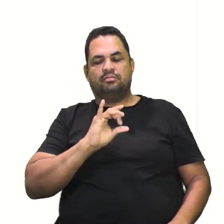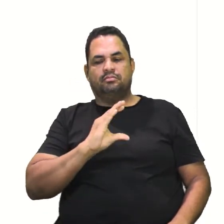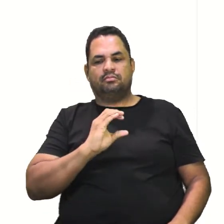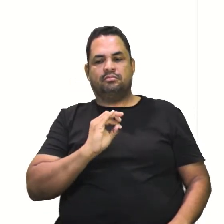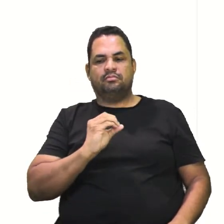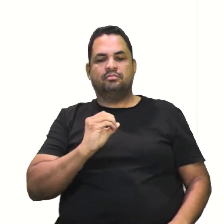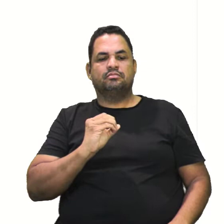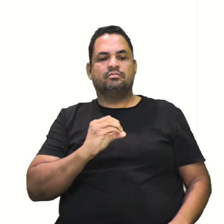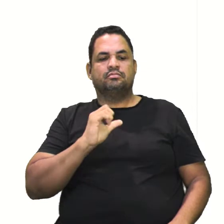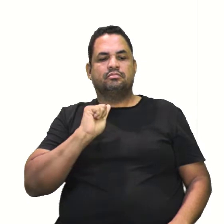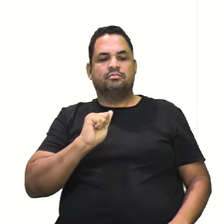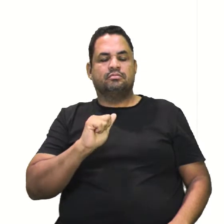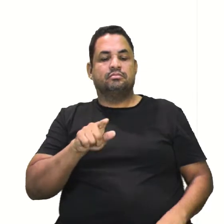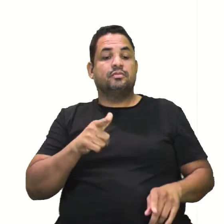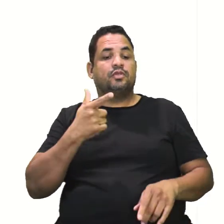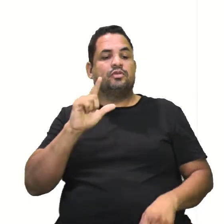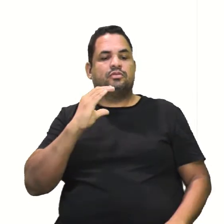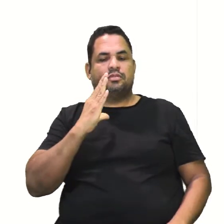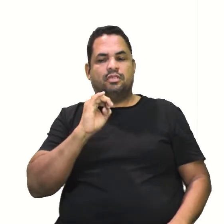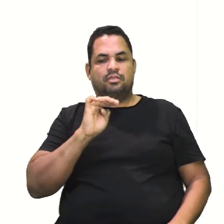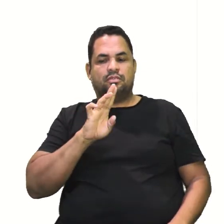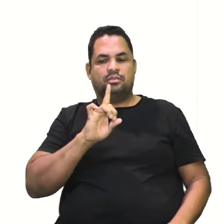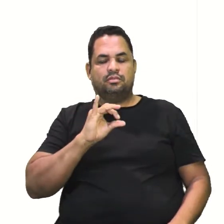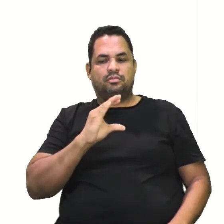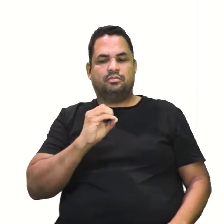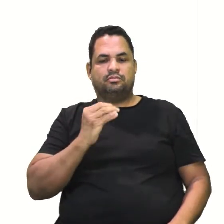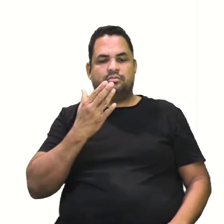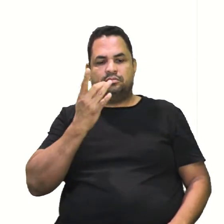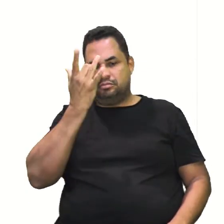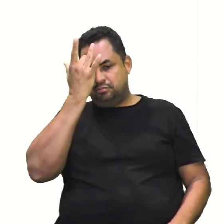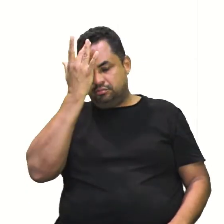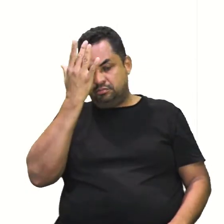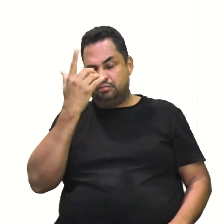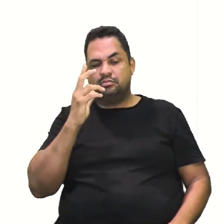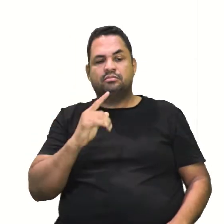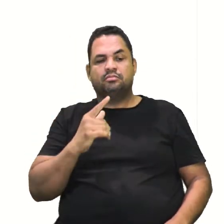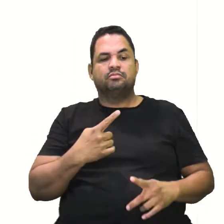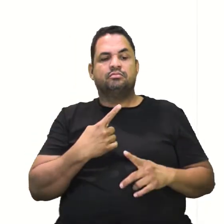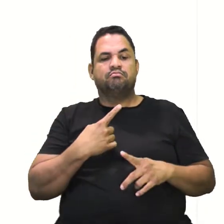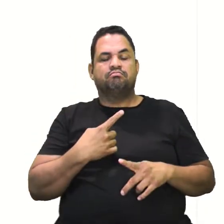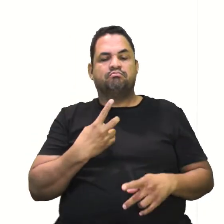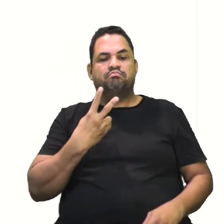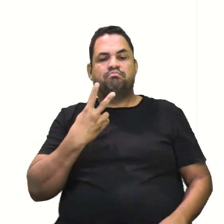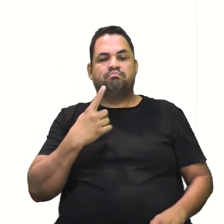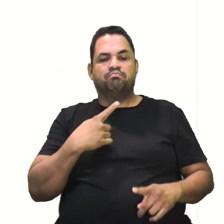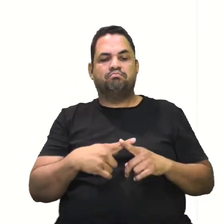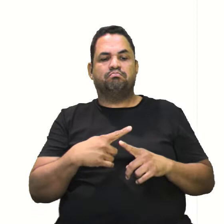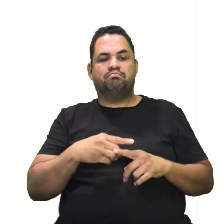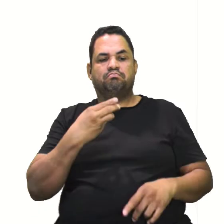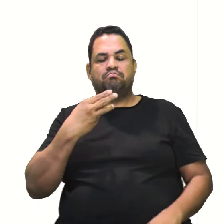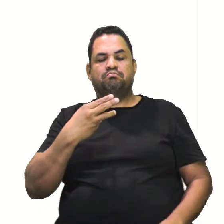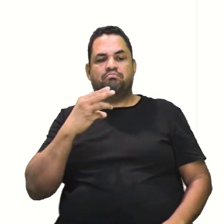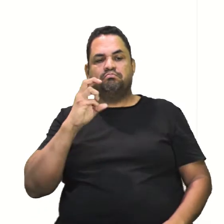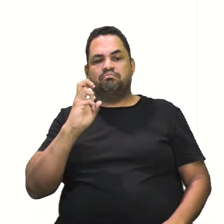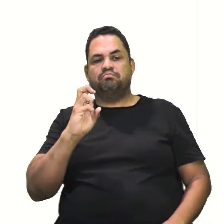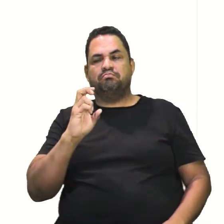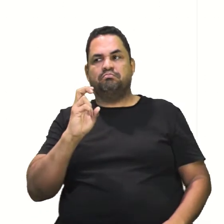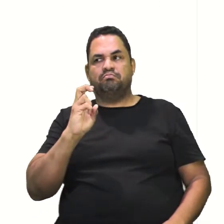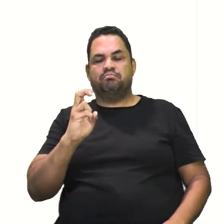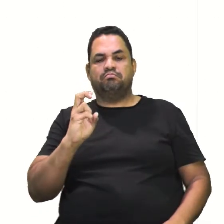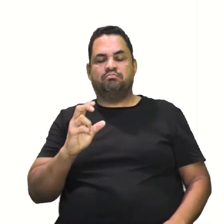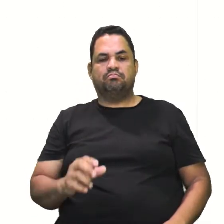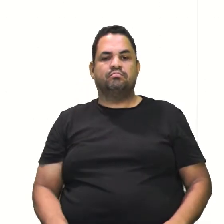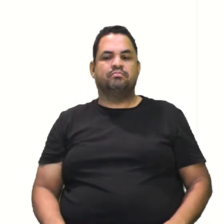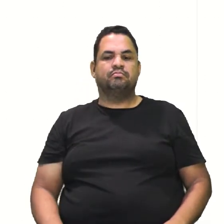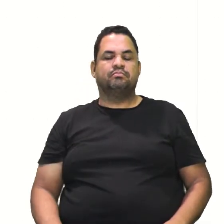um cateto e o A é o outro cateto. Né? E aí ficou bem fácil, porque 3 e 5... é uma terna pitagórica, né?